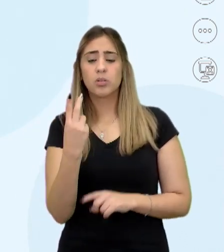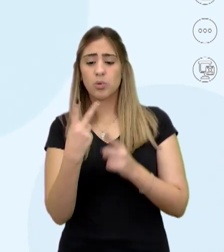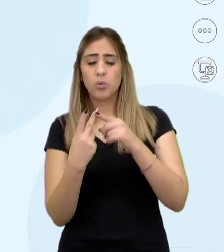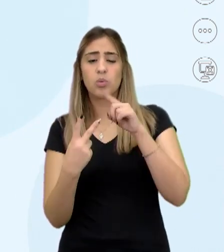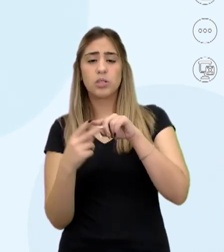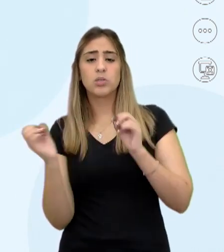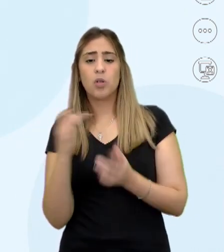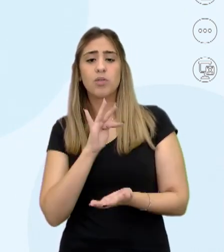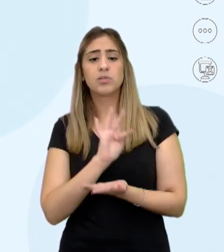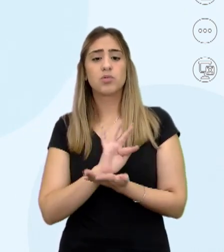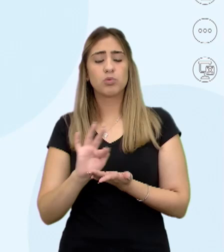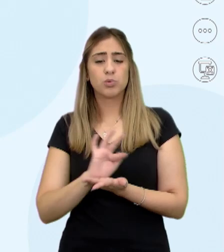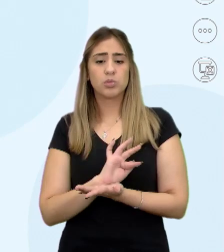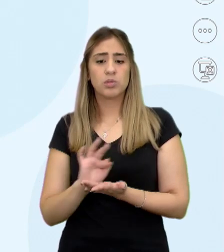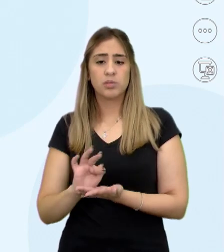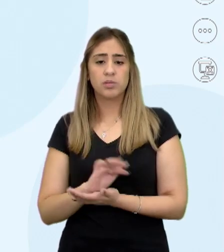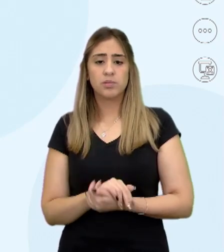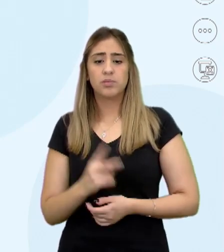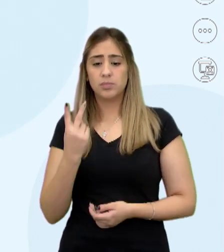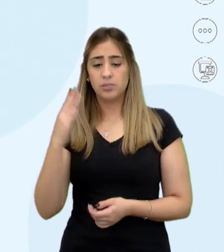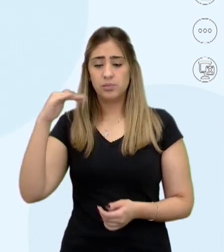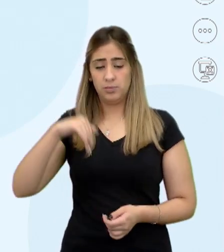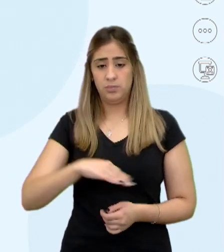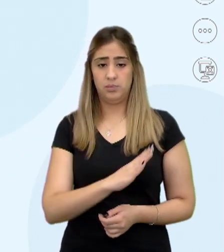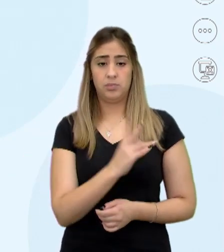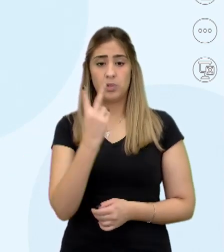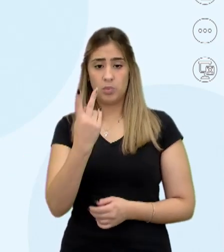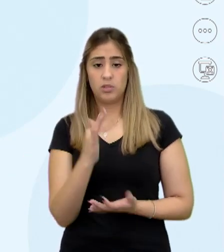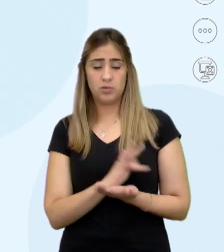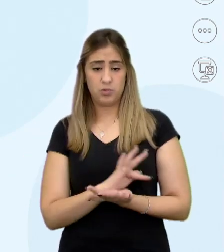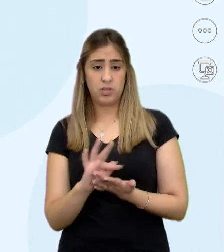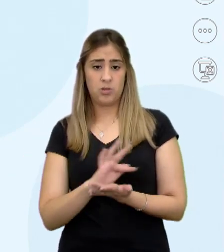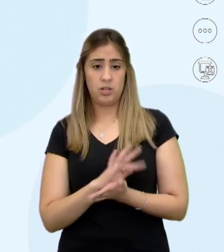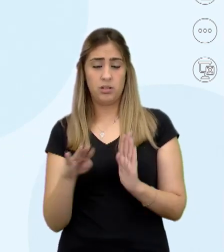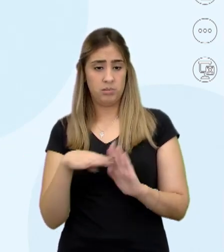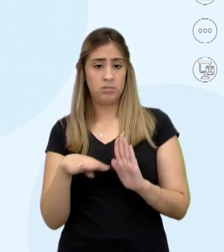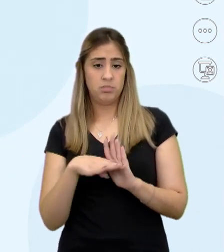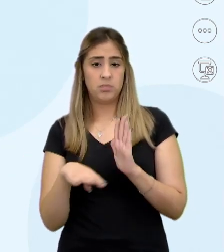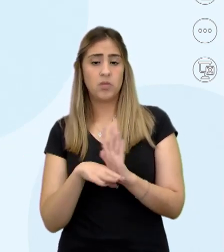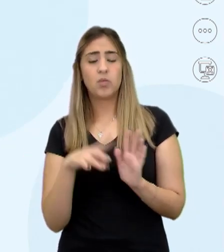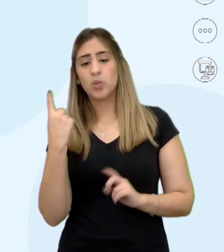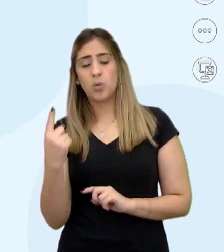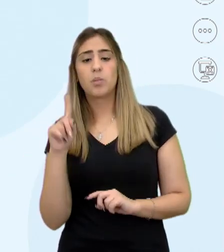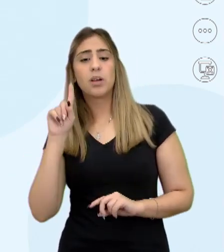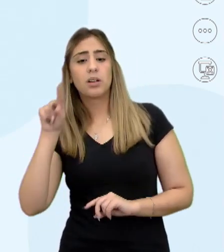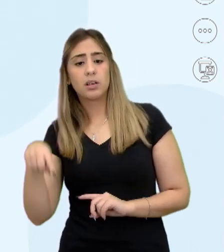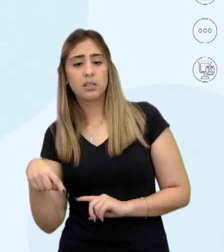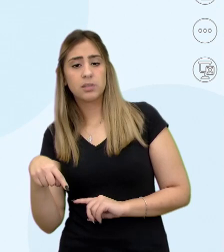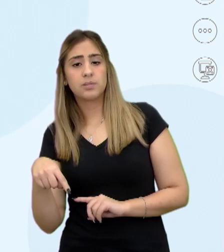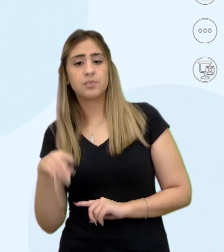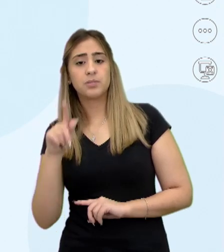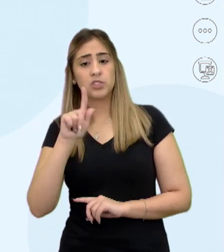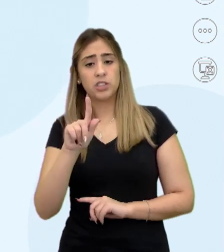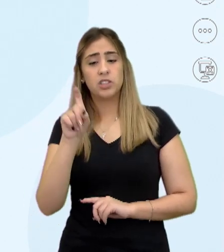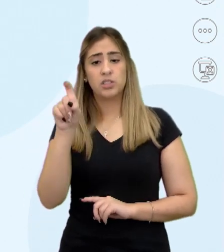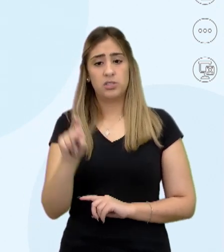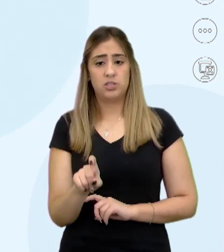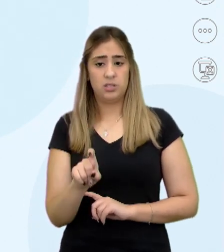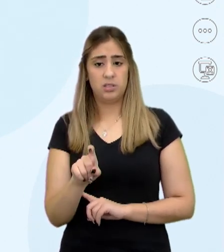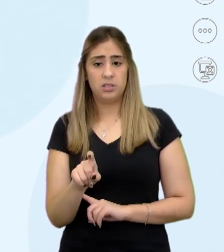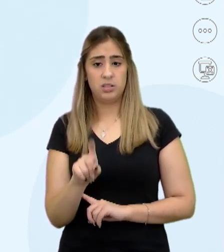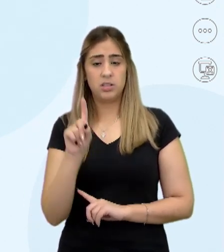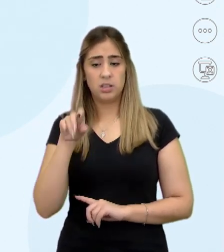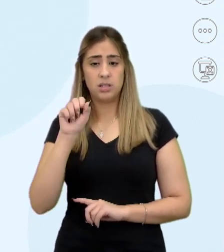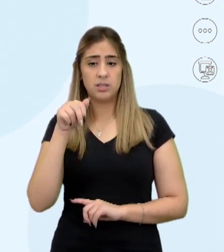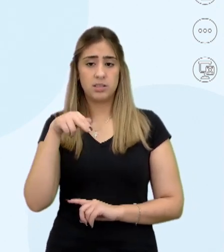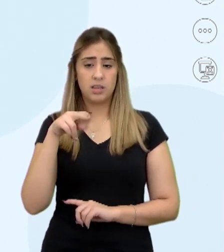novas funções, duas novas ondas, duas novas funções periódicas, tá? Uma delas vai ser o g de x, que é